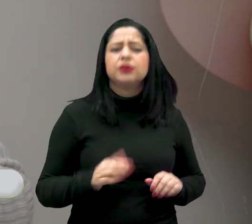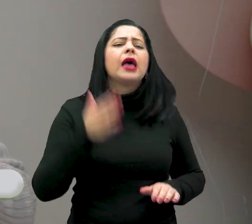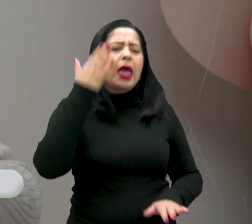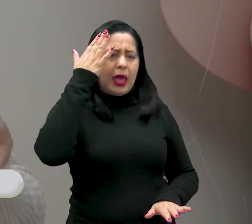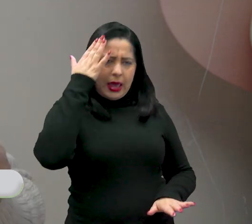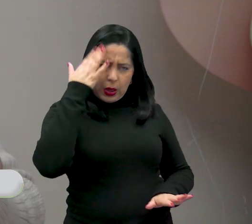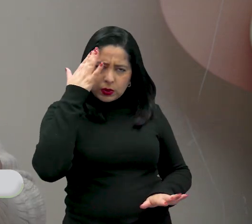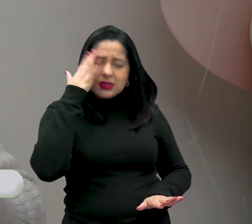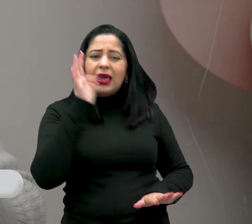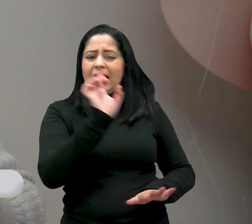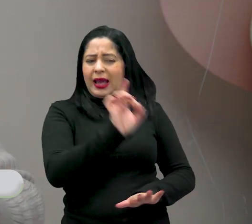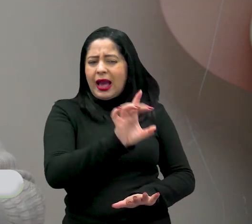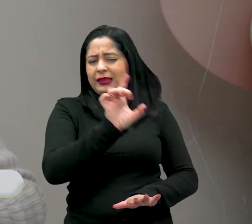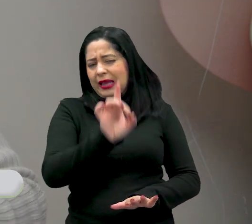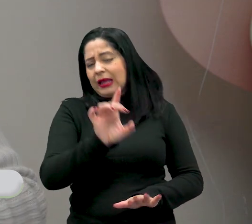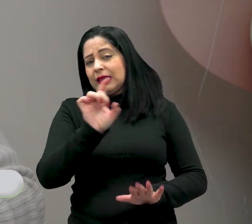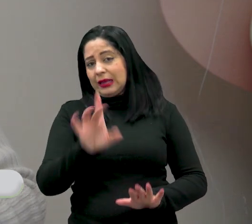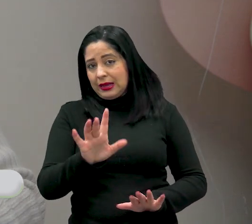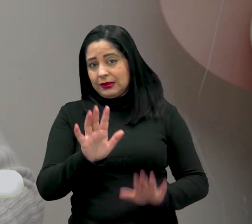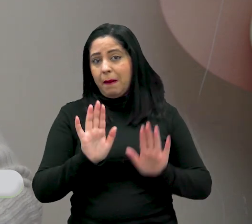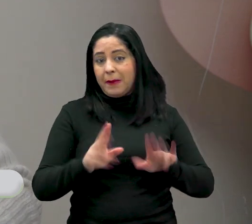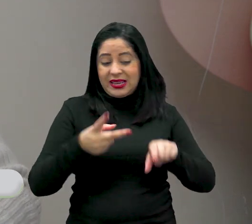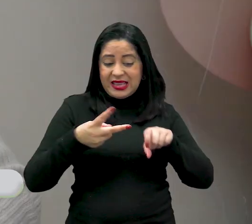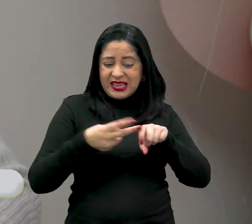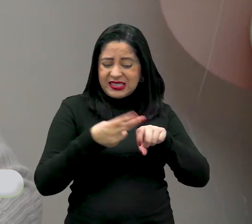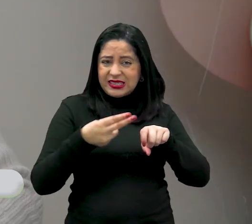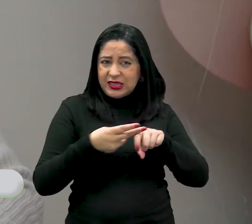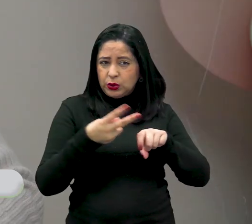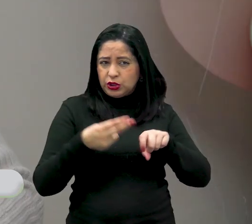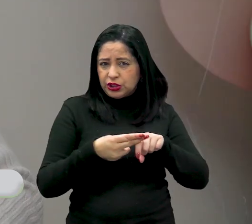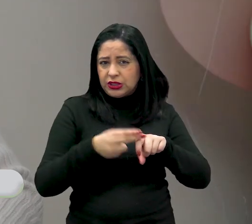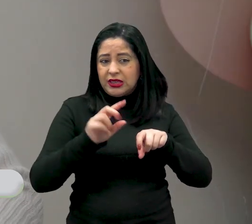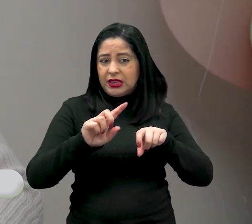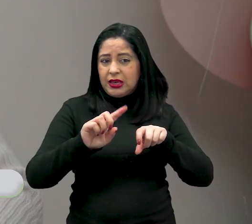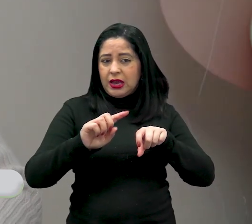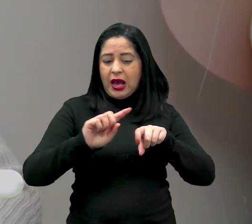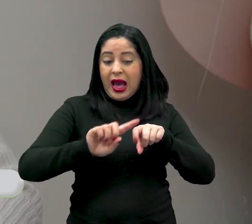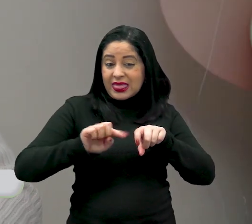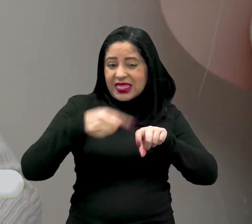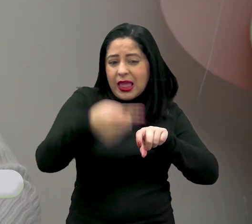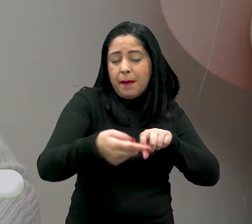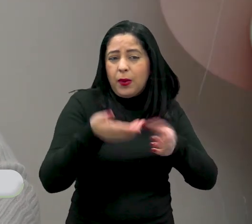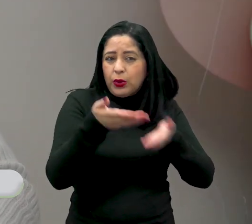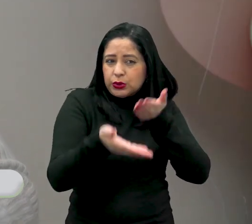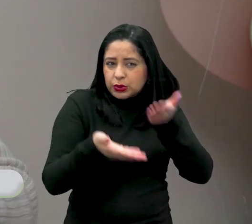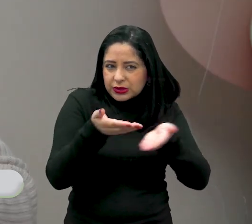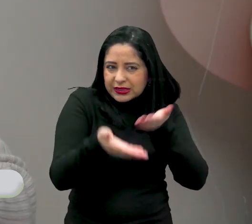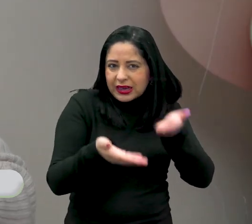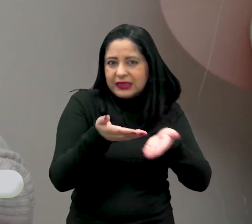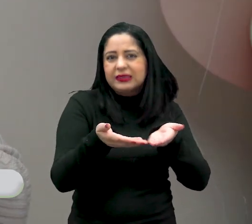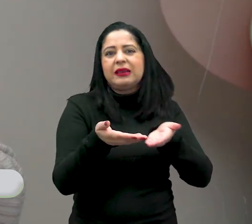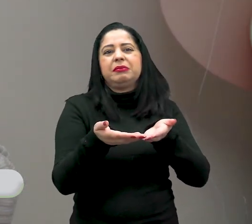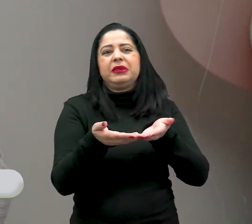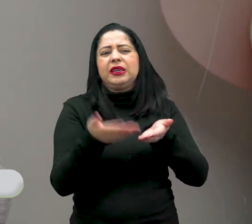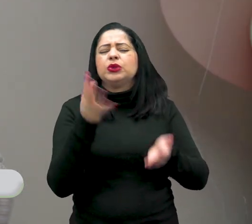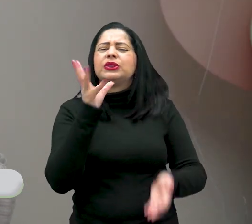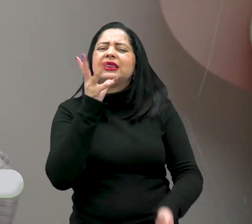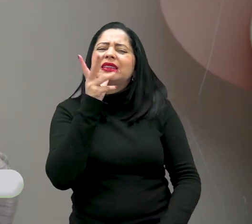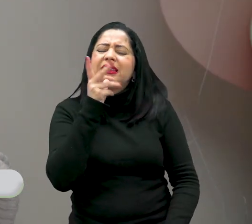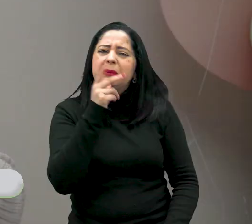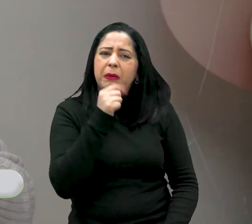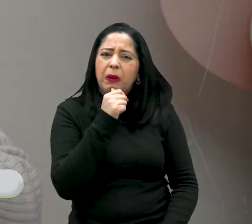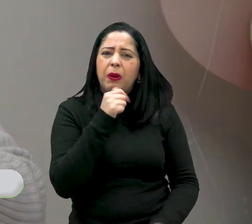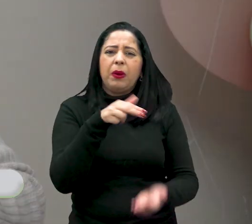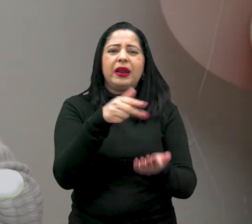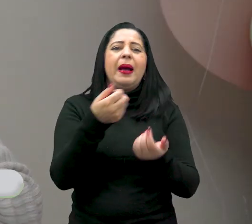Eu sei que cada caso é um caso, é lógico, mas costuma ser algo demorado, costuma ser algo que o paciente não vai conseguir esticar a perna